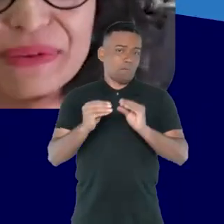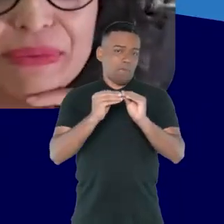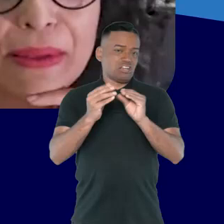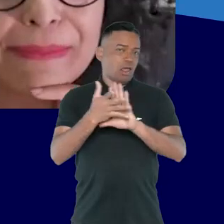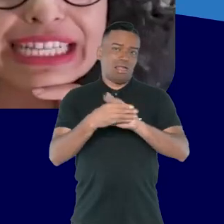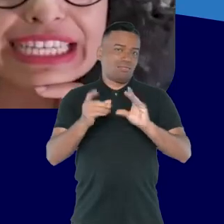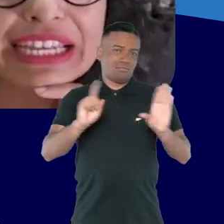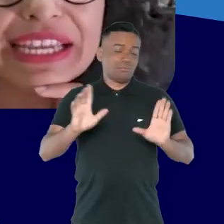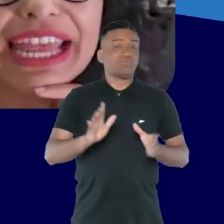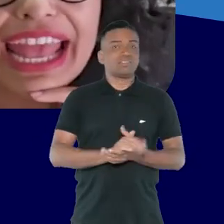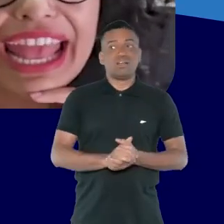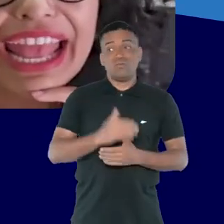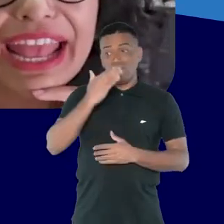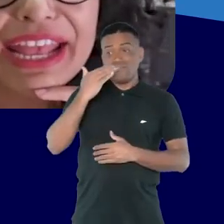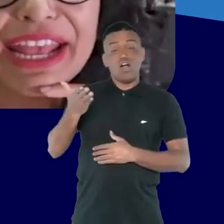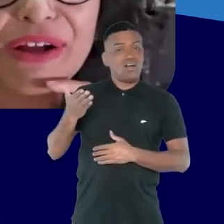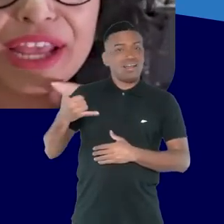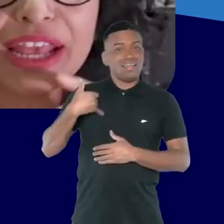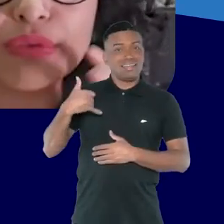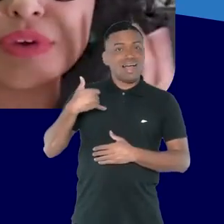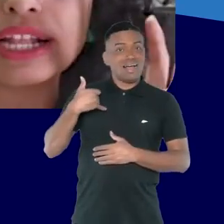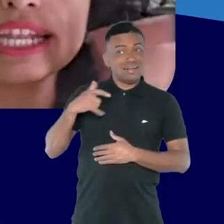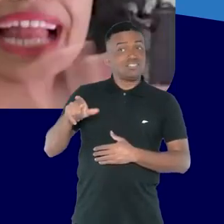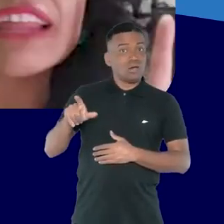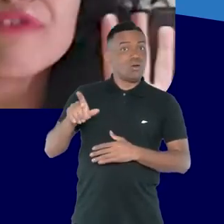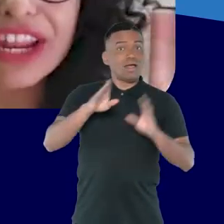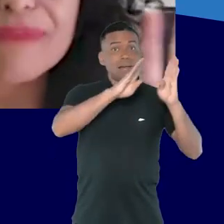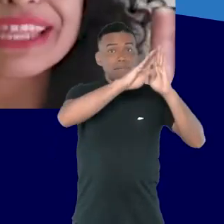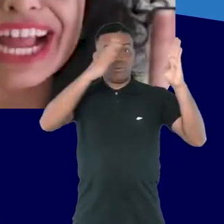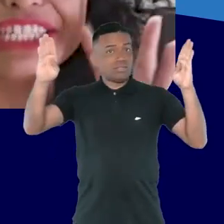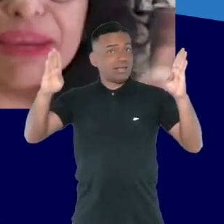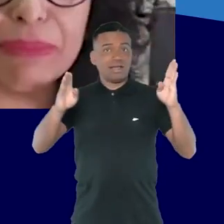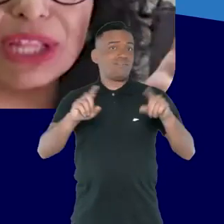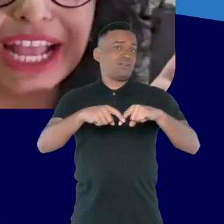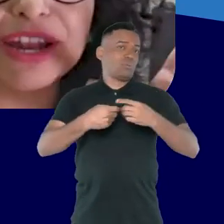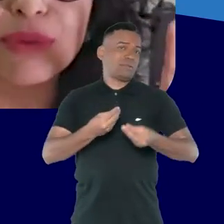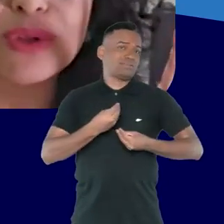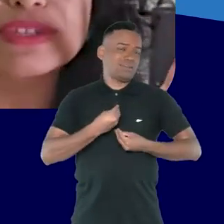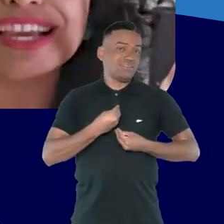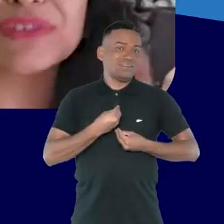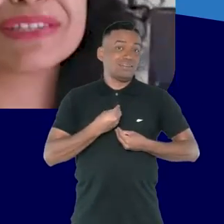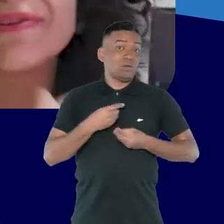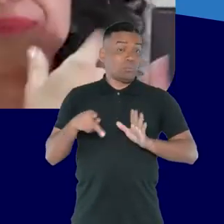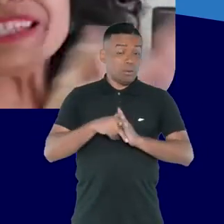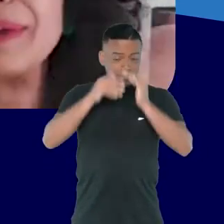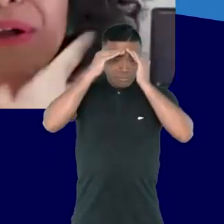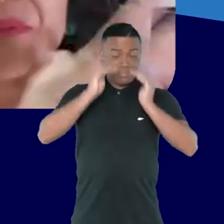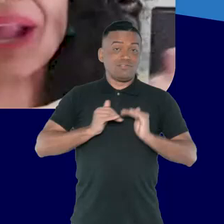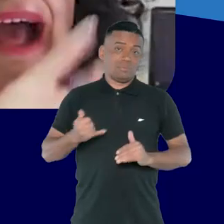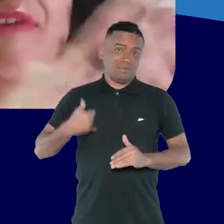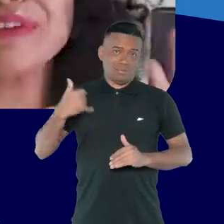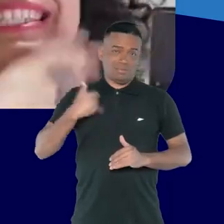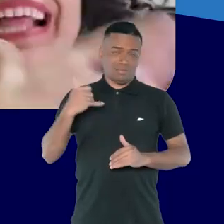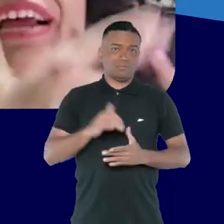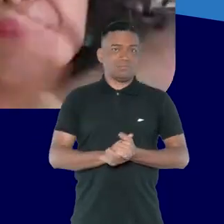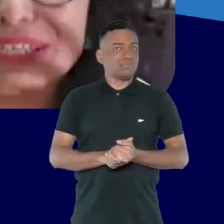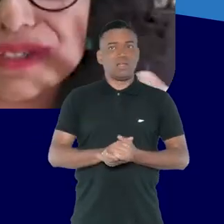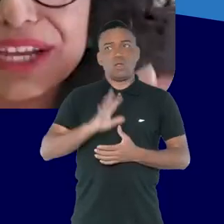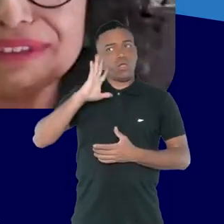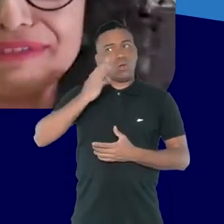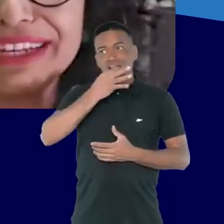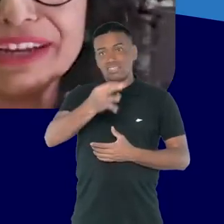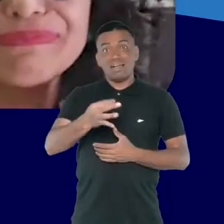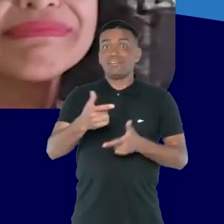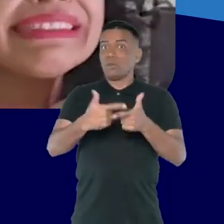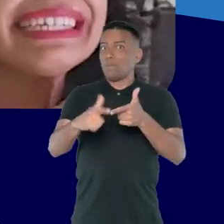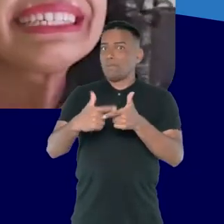reproduzia aquilo. Mas, assim... e eu nunca li nada fora da minha idade, que a bibliotecária era muito consciente, mas meus pais também não acompanhavam exatamente